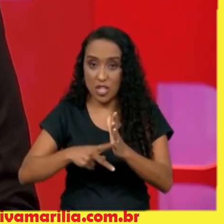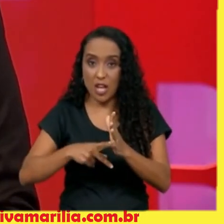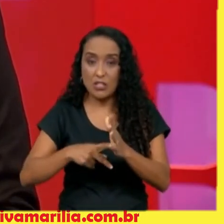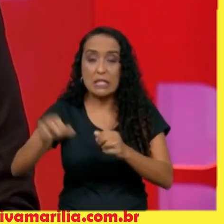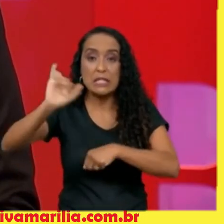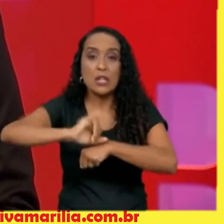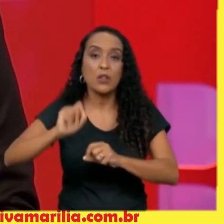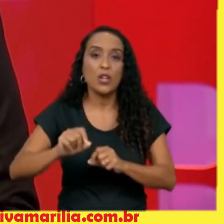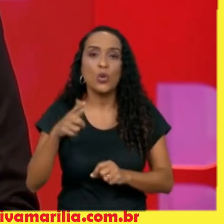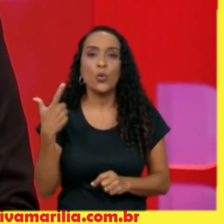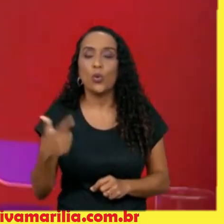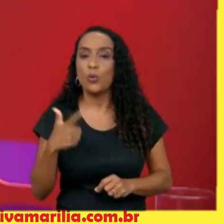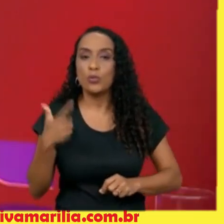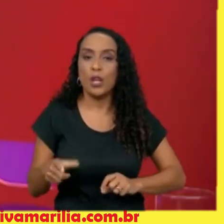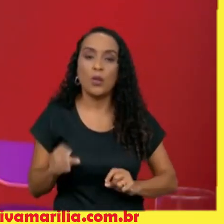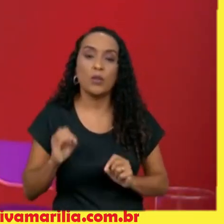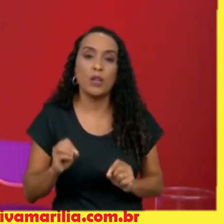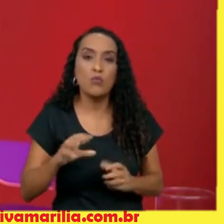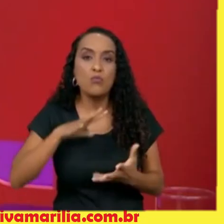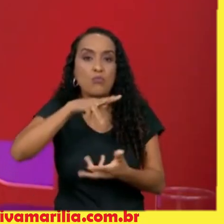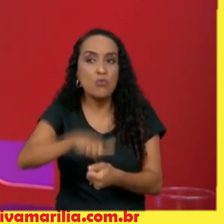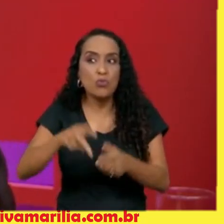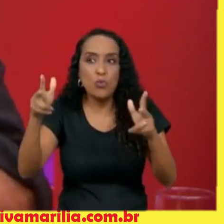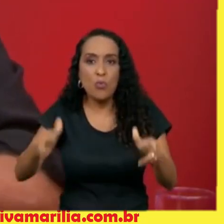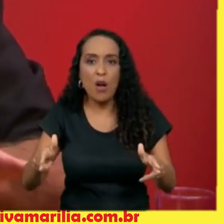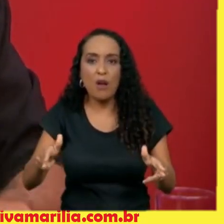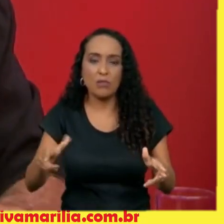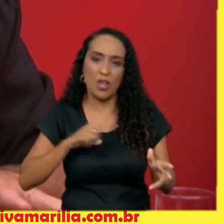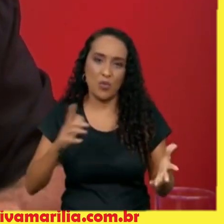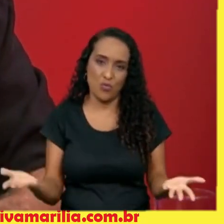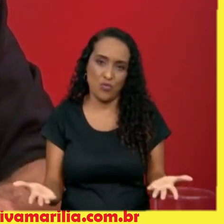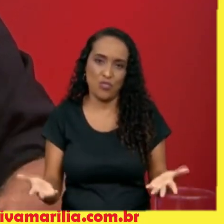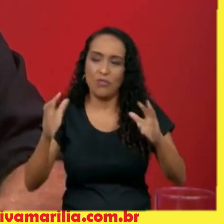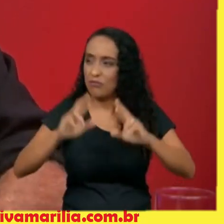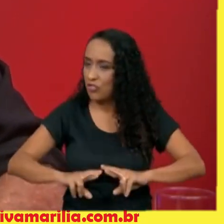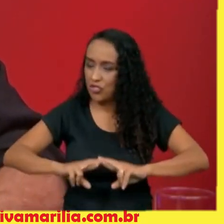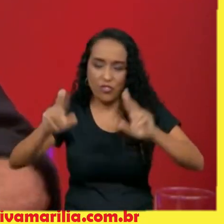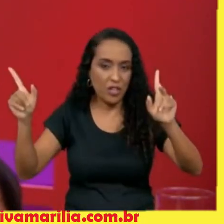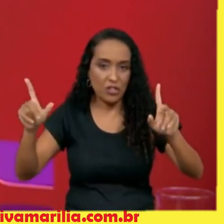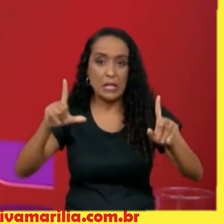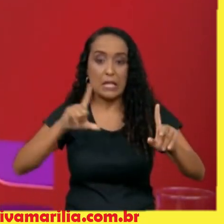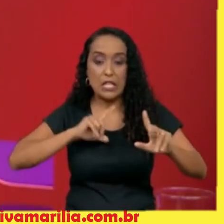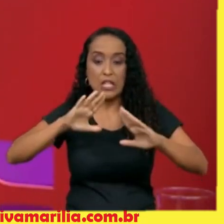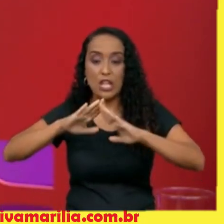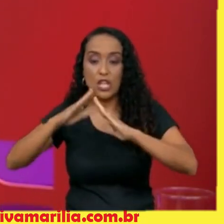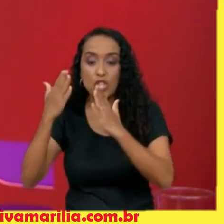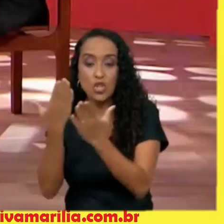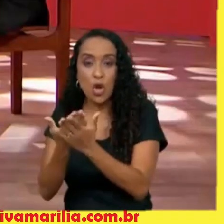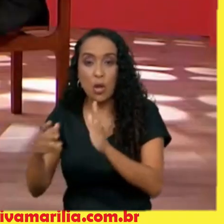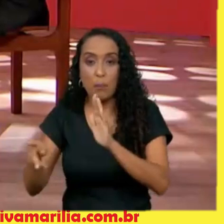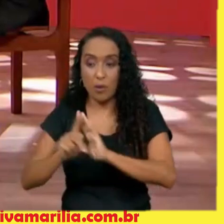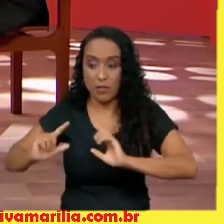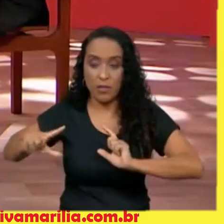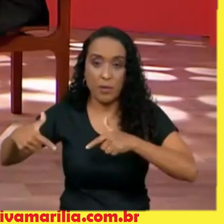central. Não existiria o mundo como existe hoje sem a escola dos trabalhadores, que são